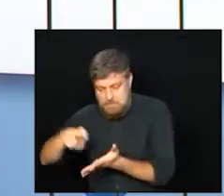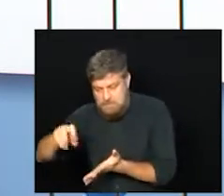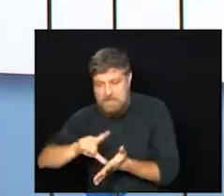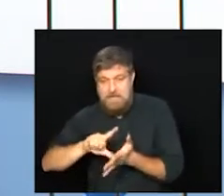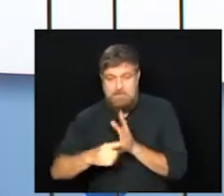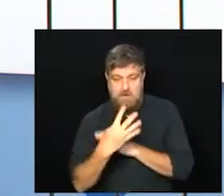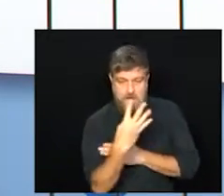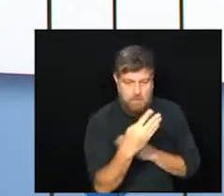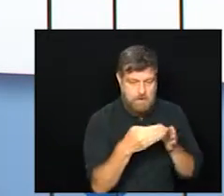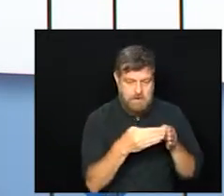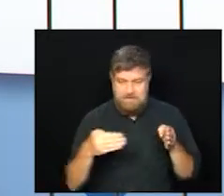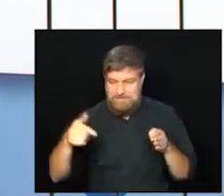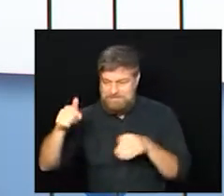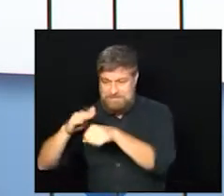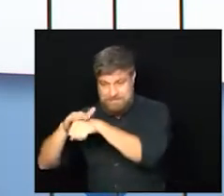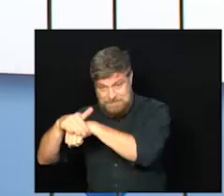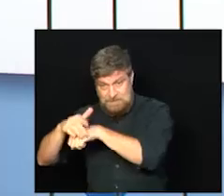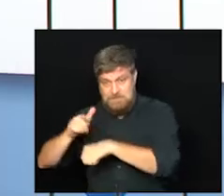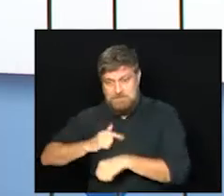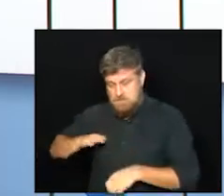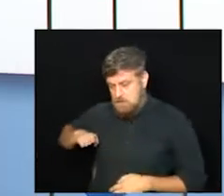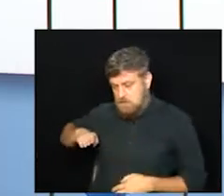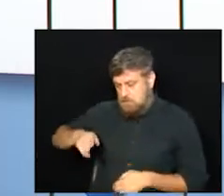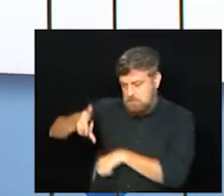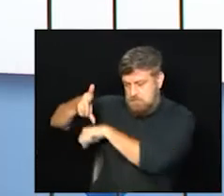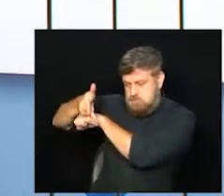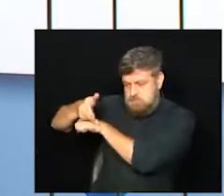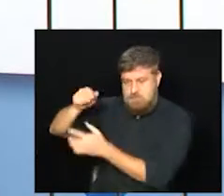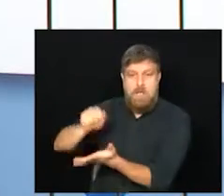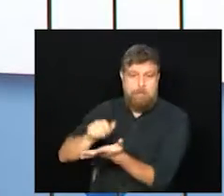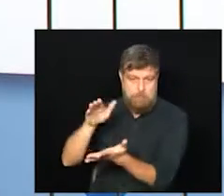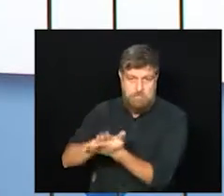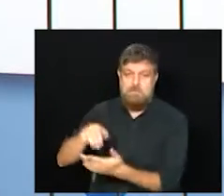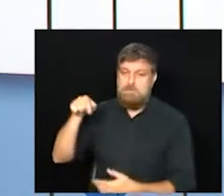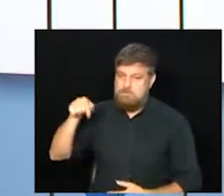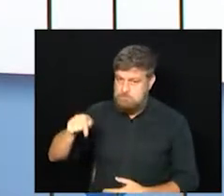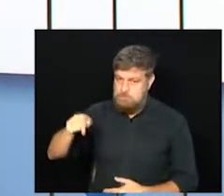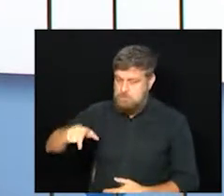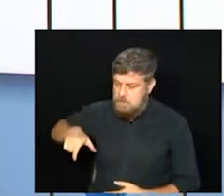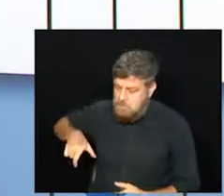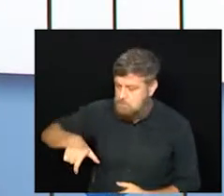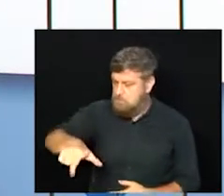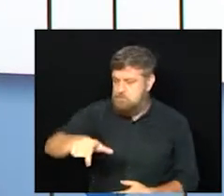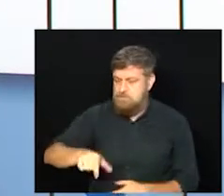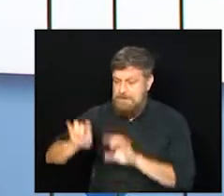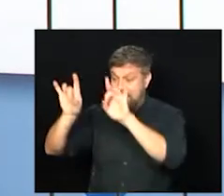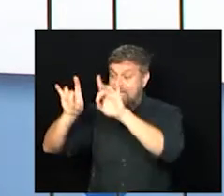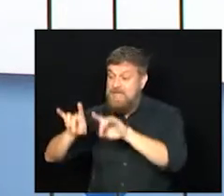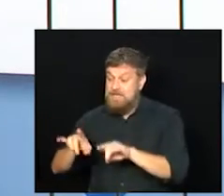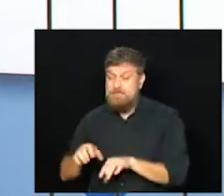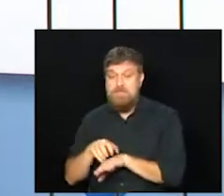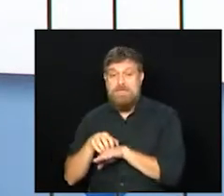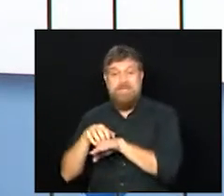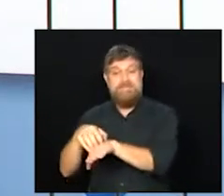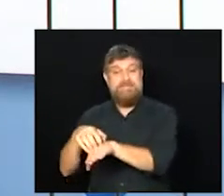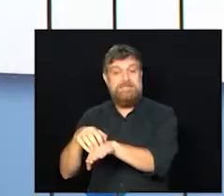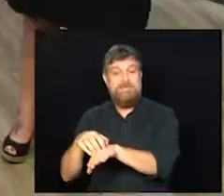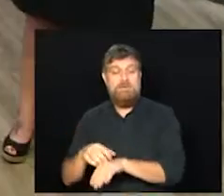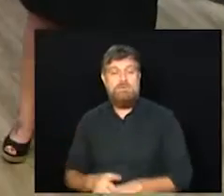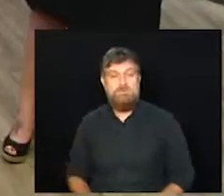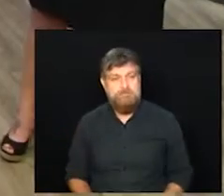das 4 às 7 da noite, forem flagrados veiculando justamente nessa faixa